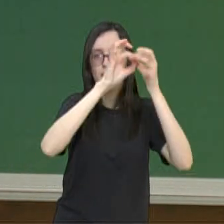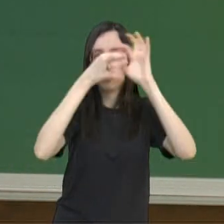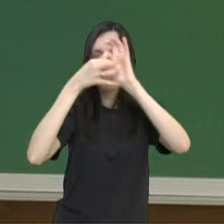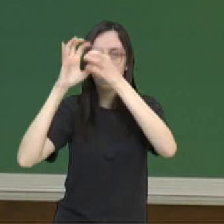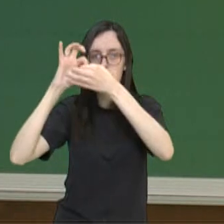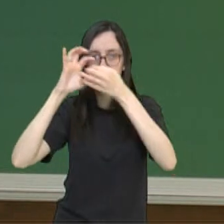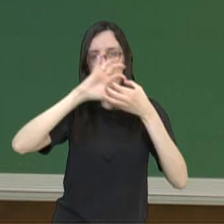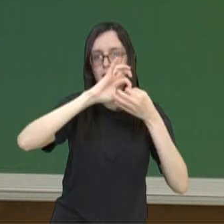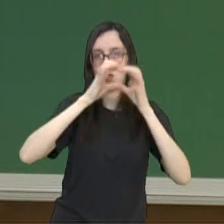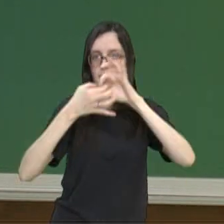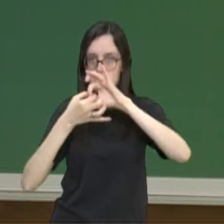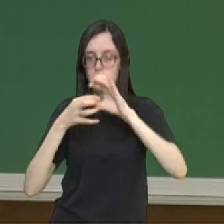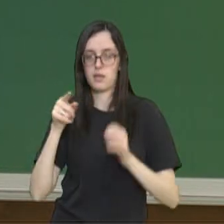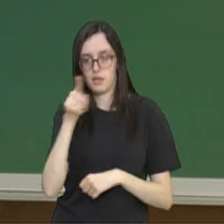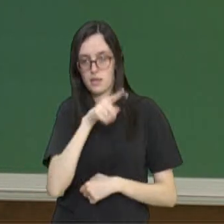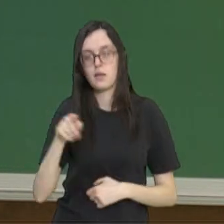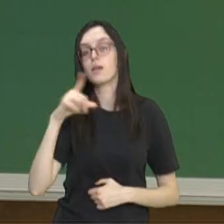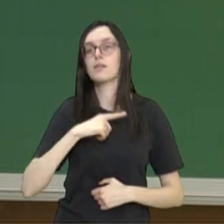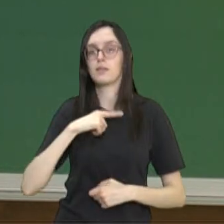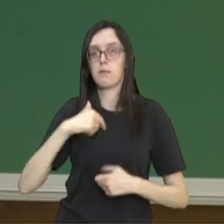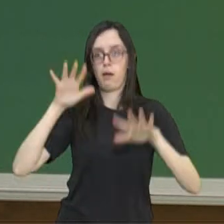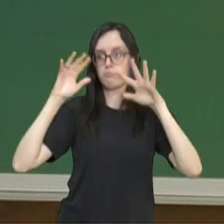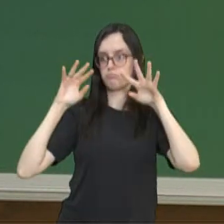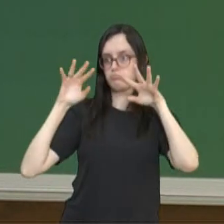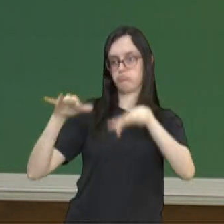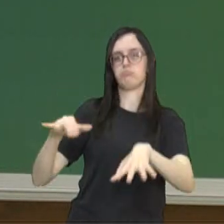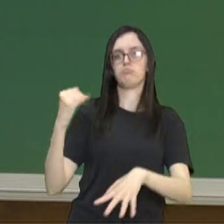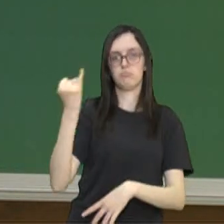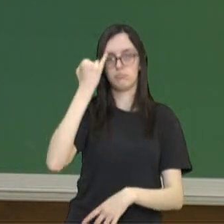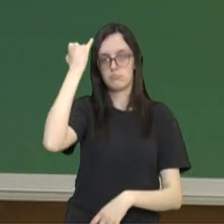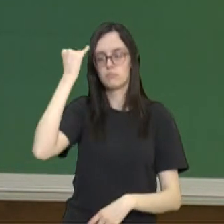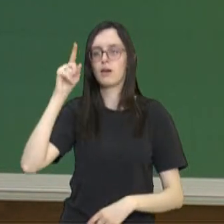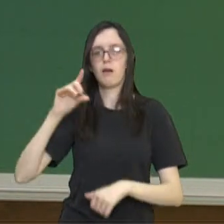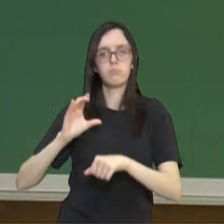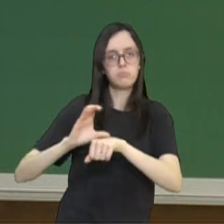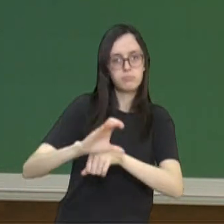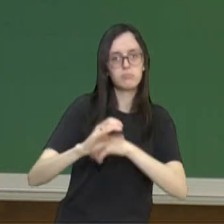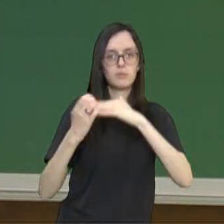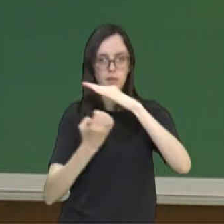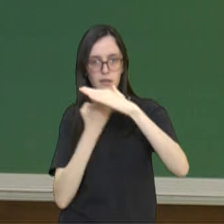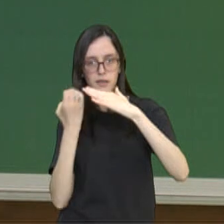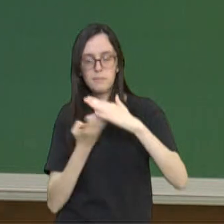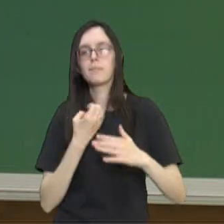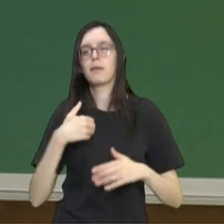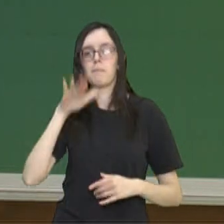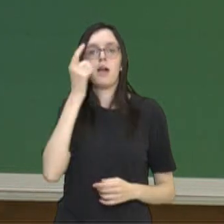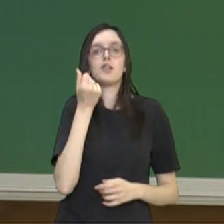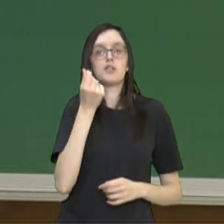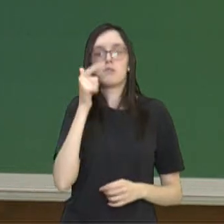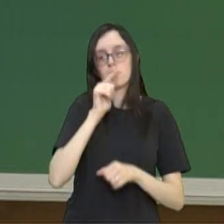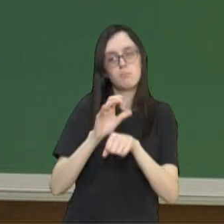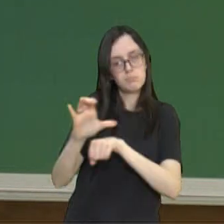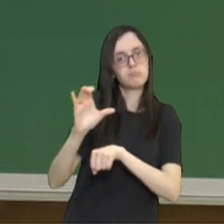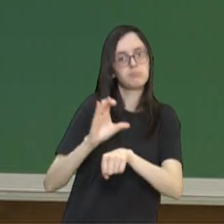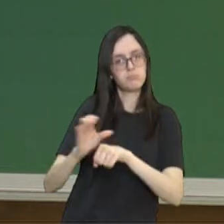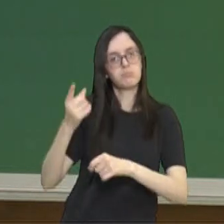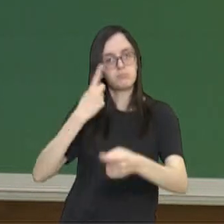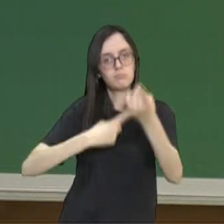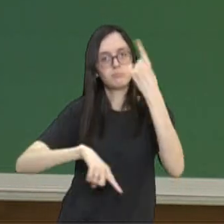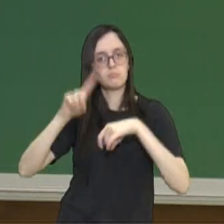da modalidade, realizando a primeira Copa do Mundo em 1991, né, logo na sequência, que aconteceu na